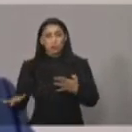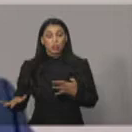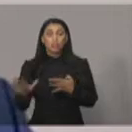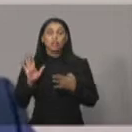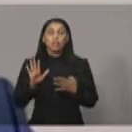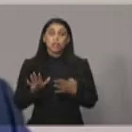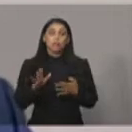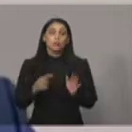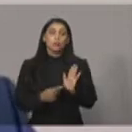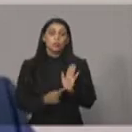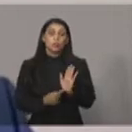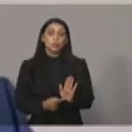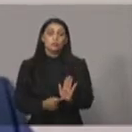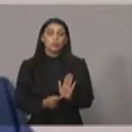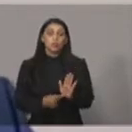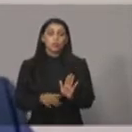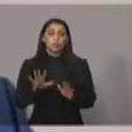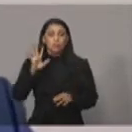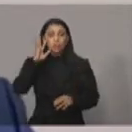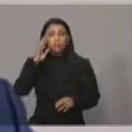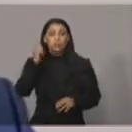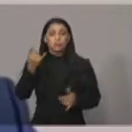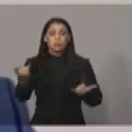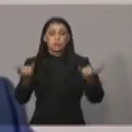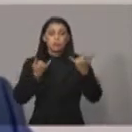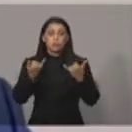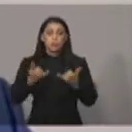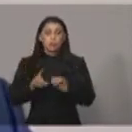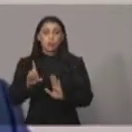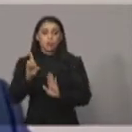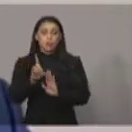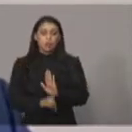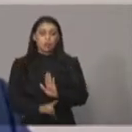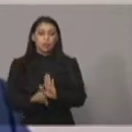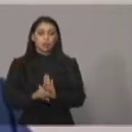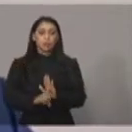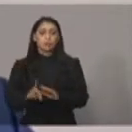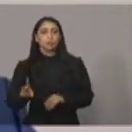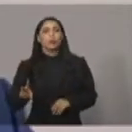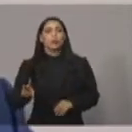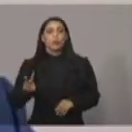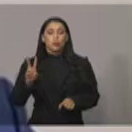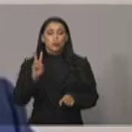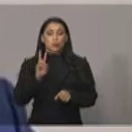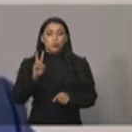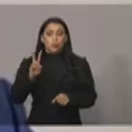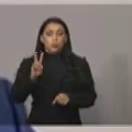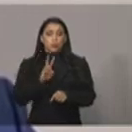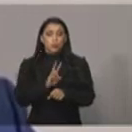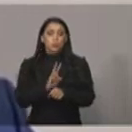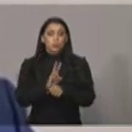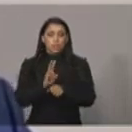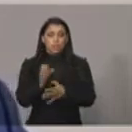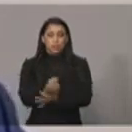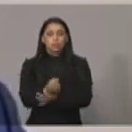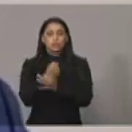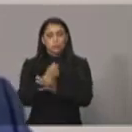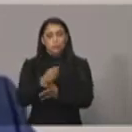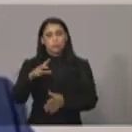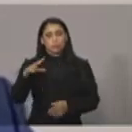que significa autodeterminação informativa e o direito à proteção de dados pessoais. Por isso, a ação merece ser julgada